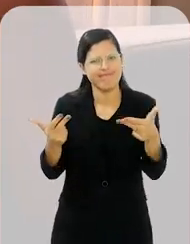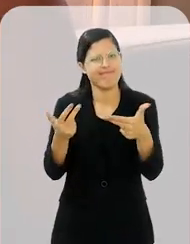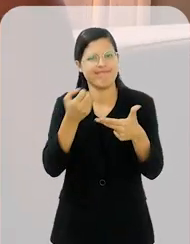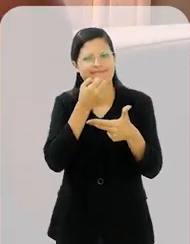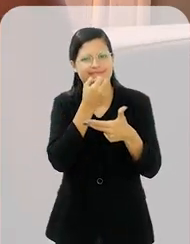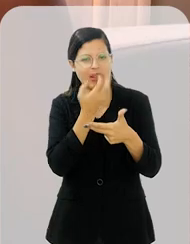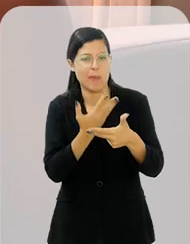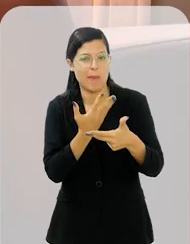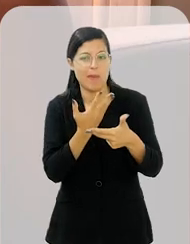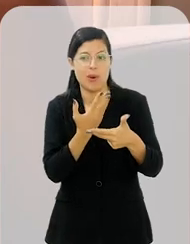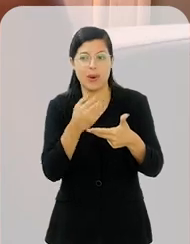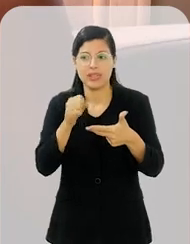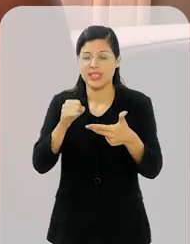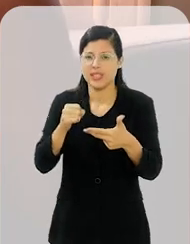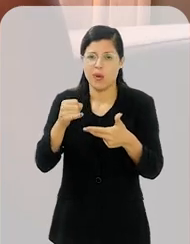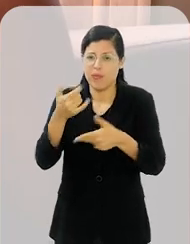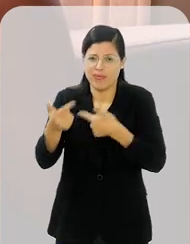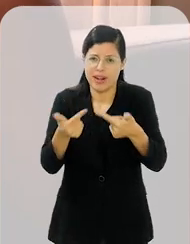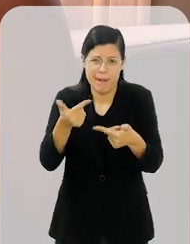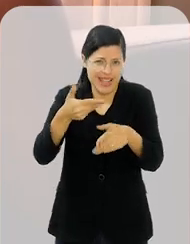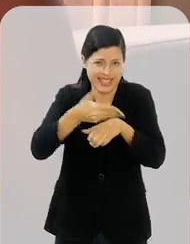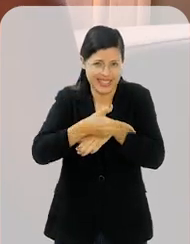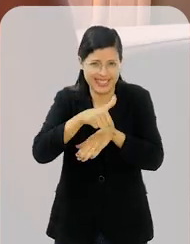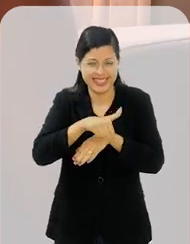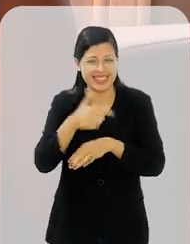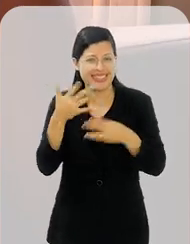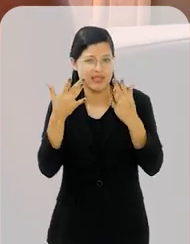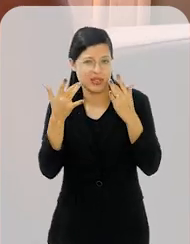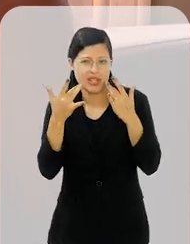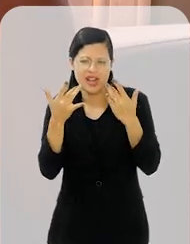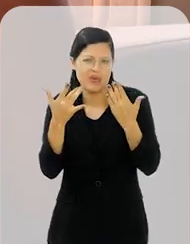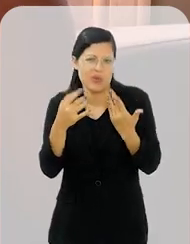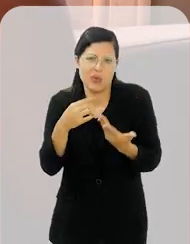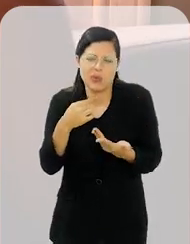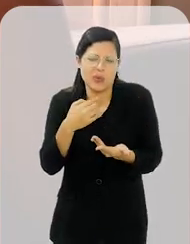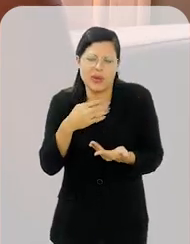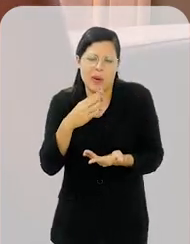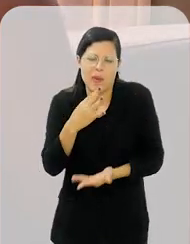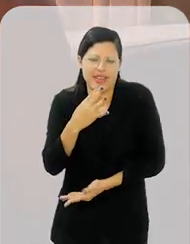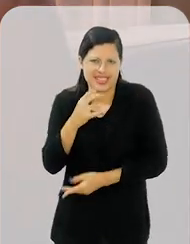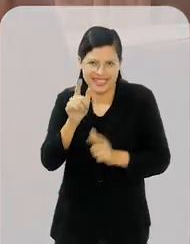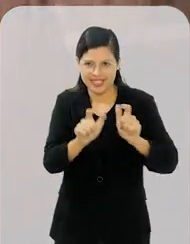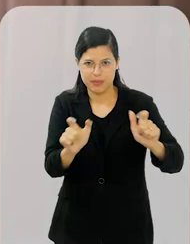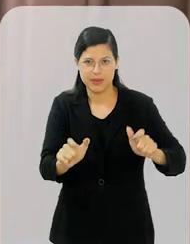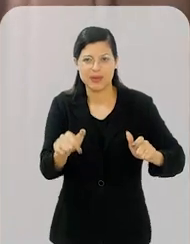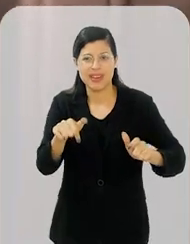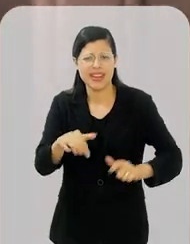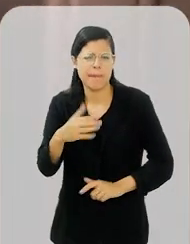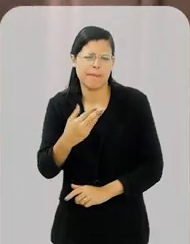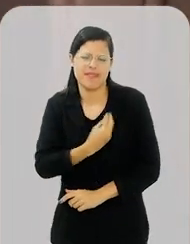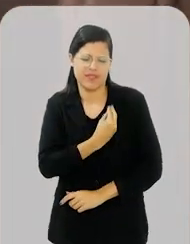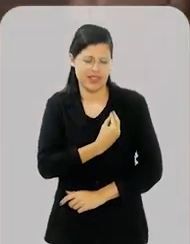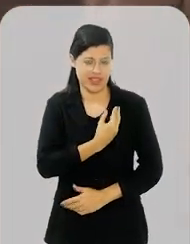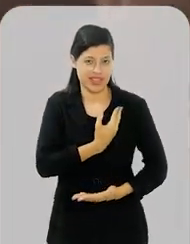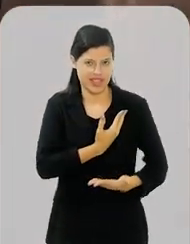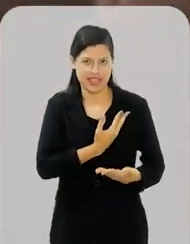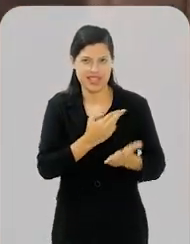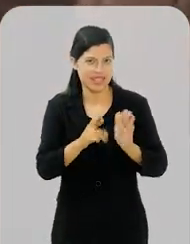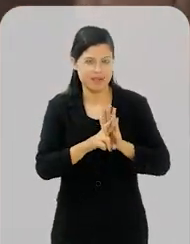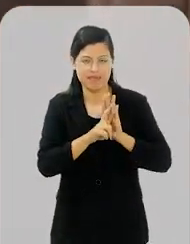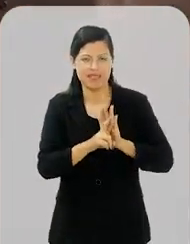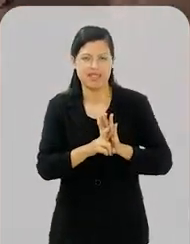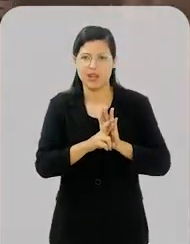são tantas coisas boas que eu falo assim, se eu não estivesse aqui dentro, eu não teria passado por tudo isso. Isso aqui é minha vida,